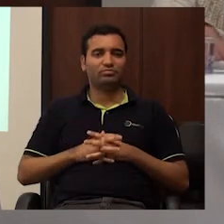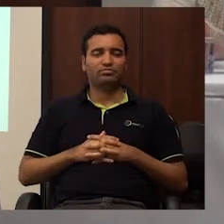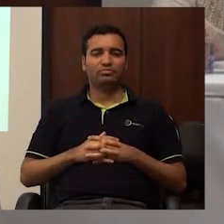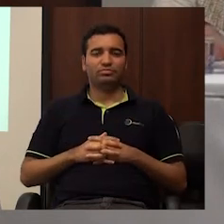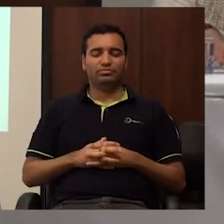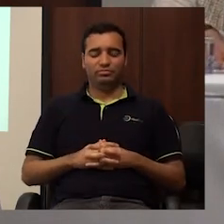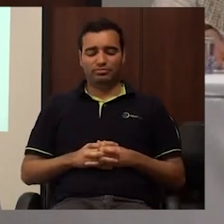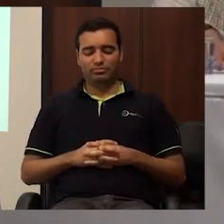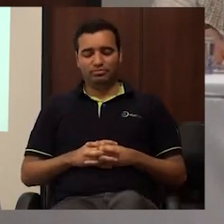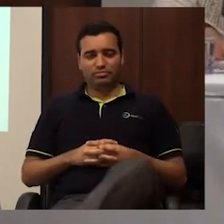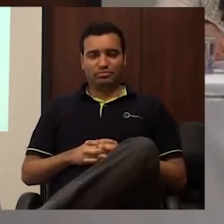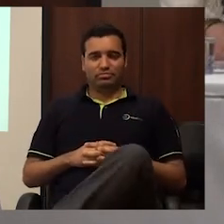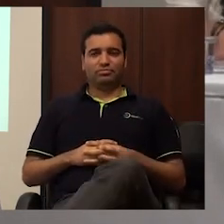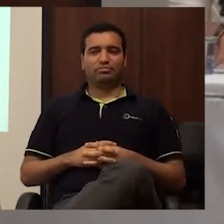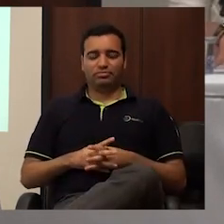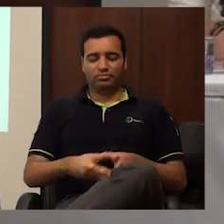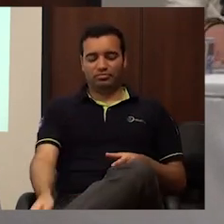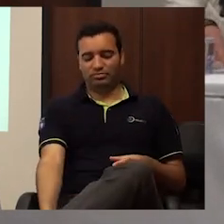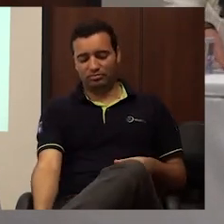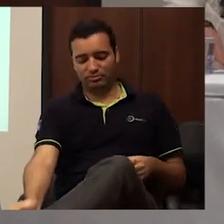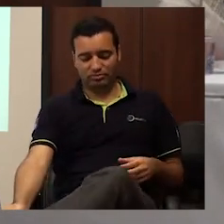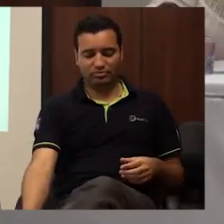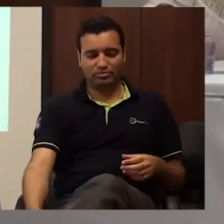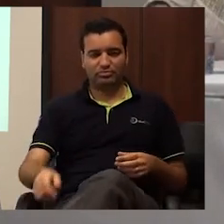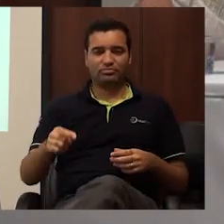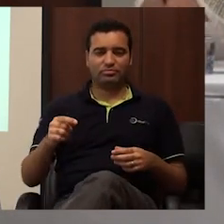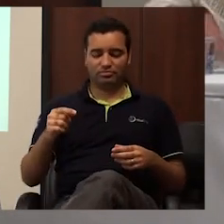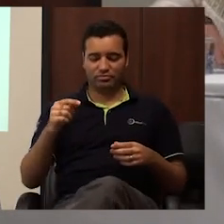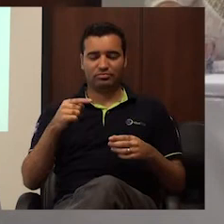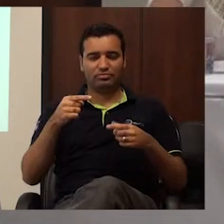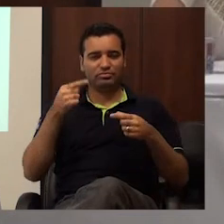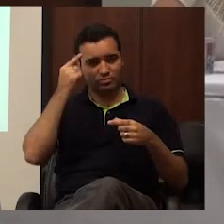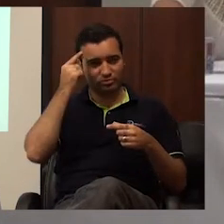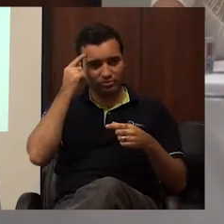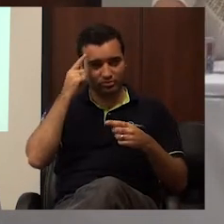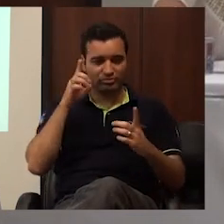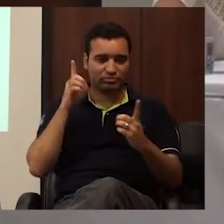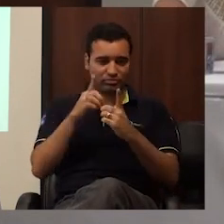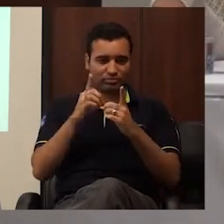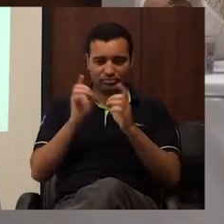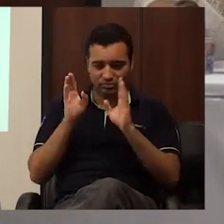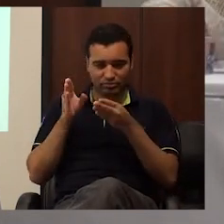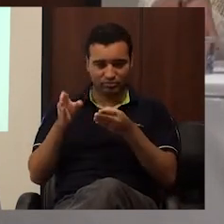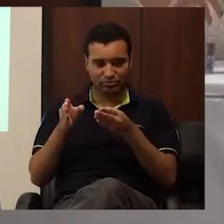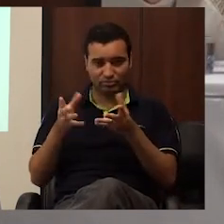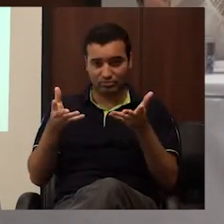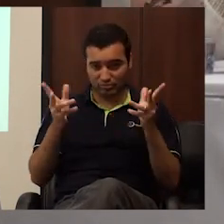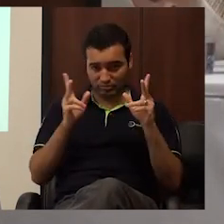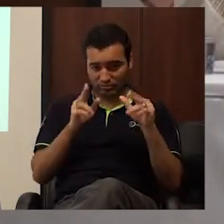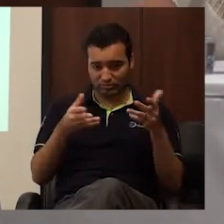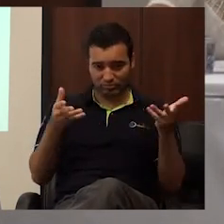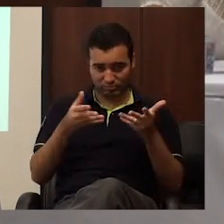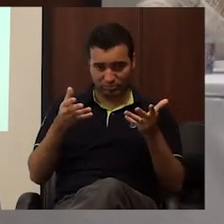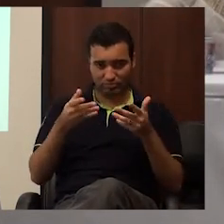Quando eu penso, né, em atendimento educacional especializado, da forma como ele está sendo, como